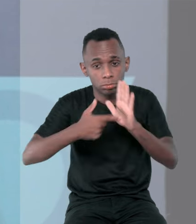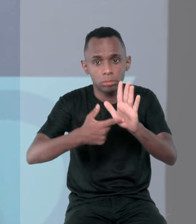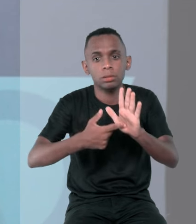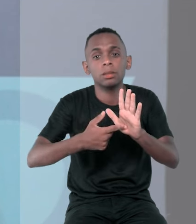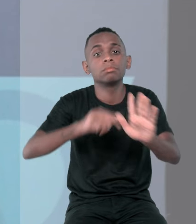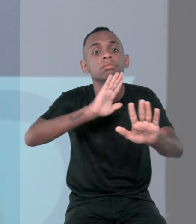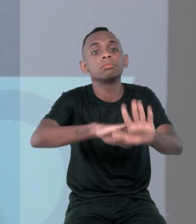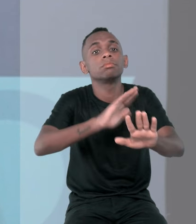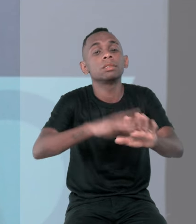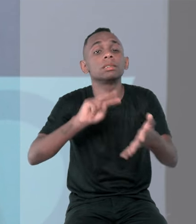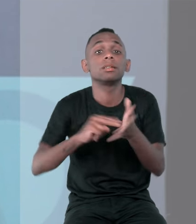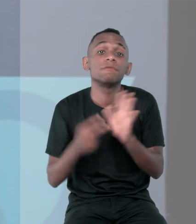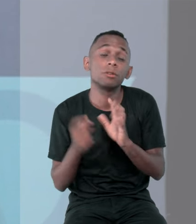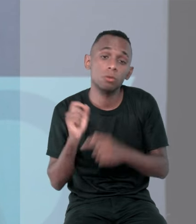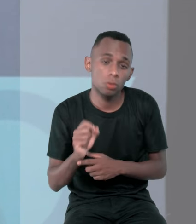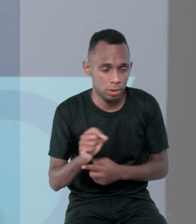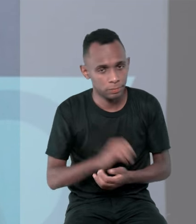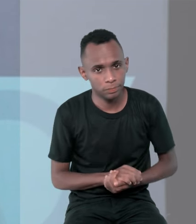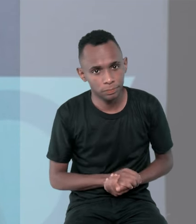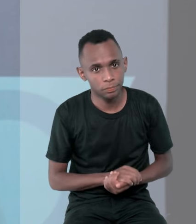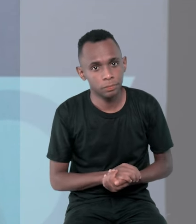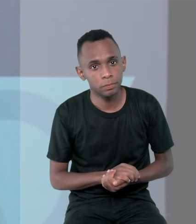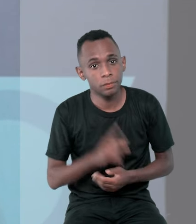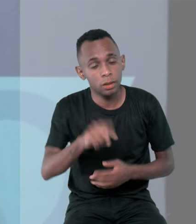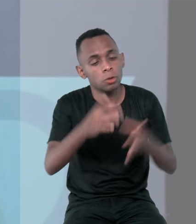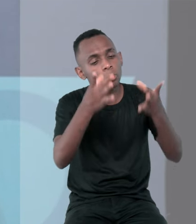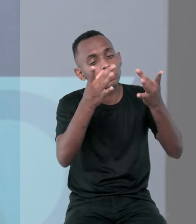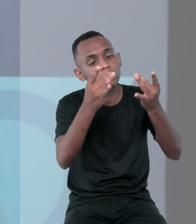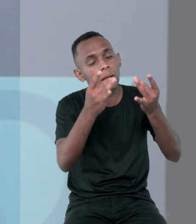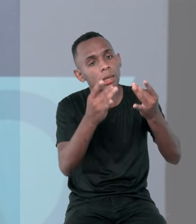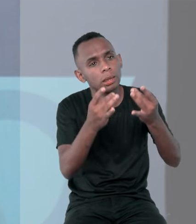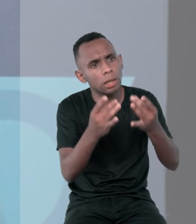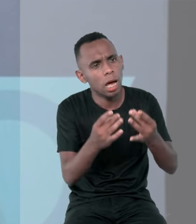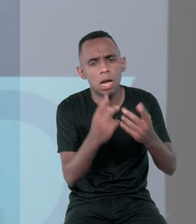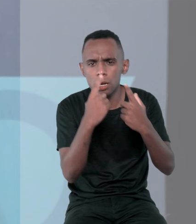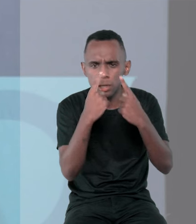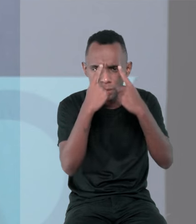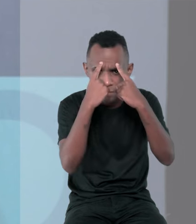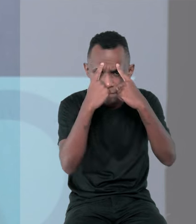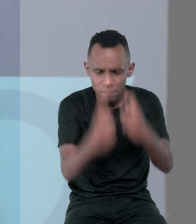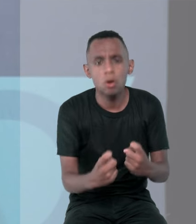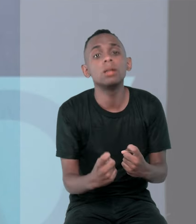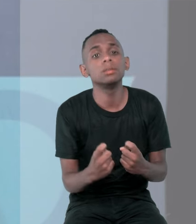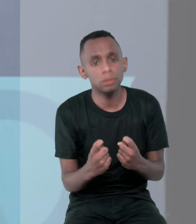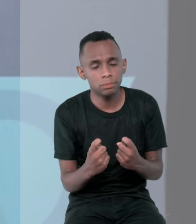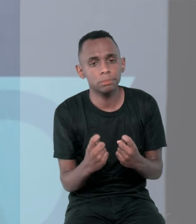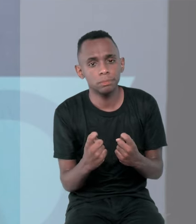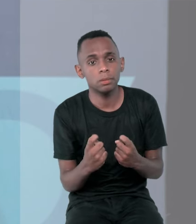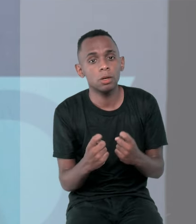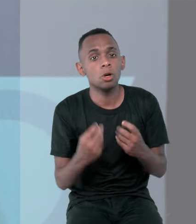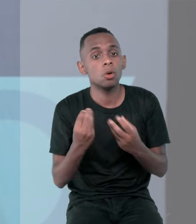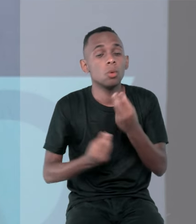na verdade, é uma descrição super agressiva, violenta,